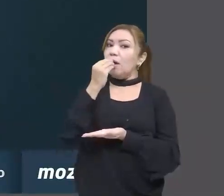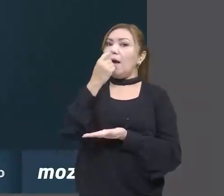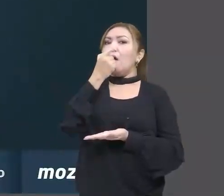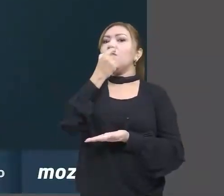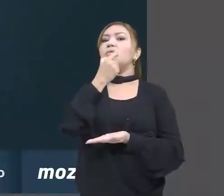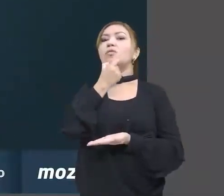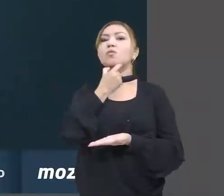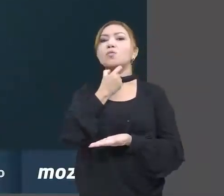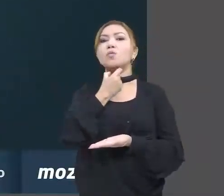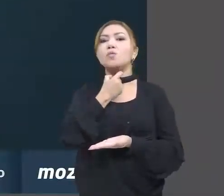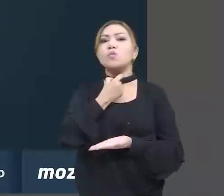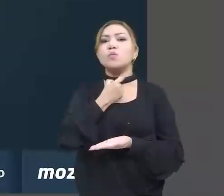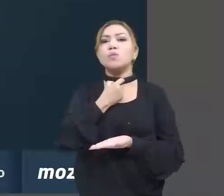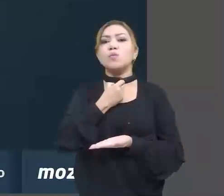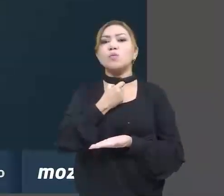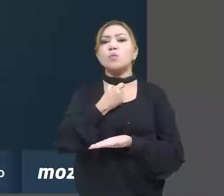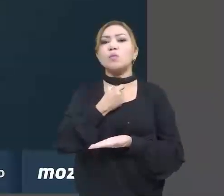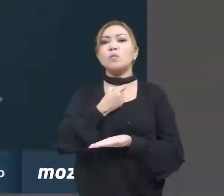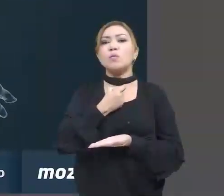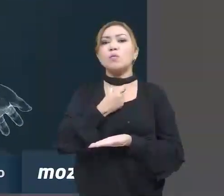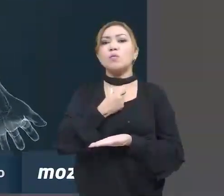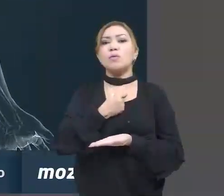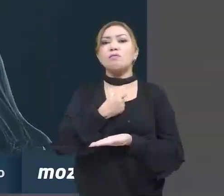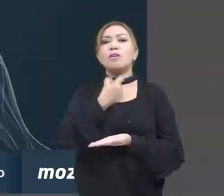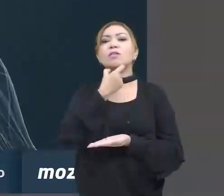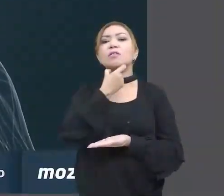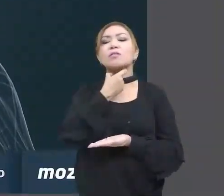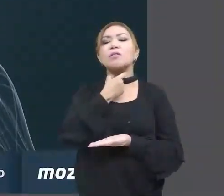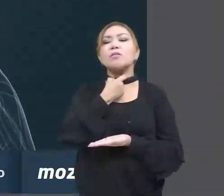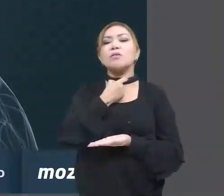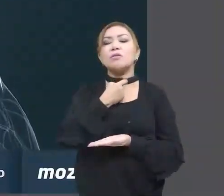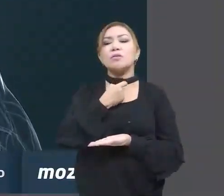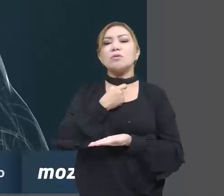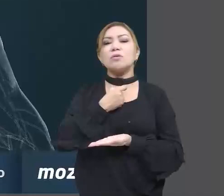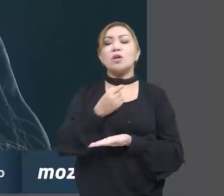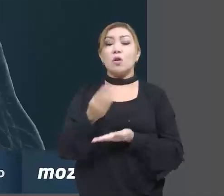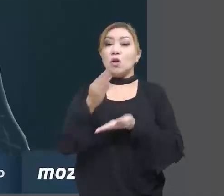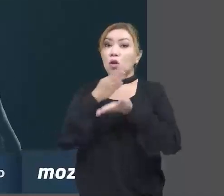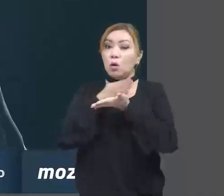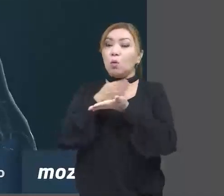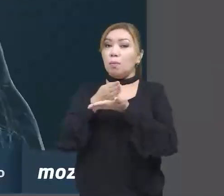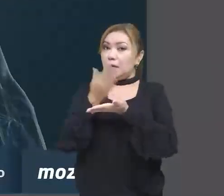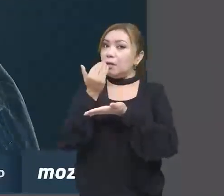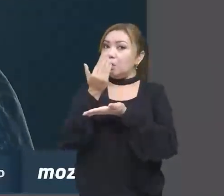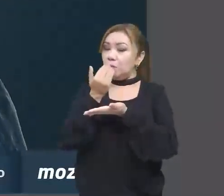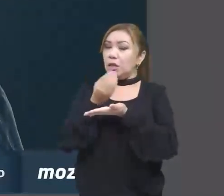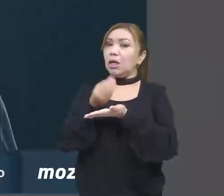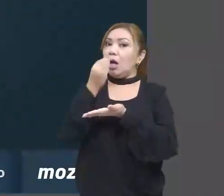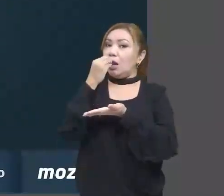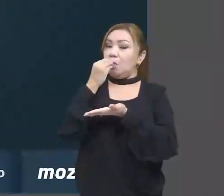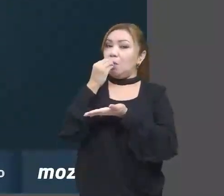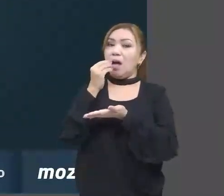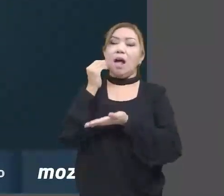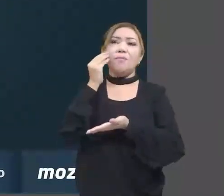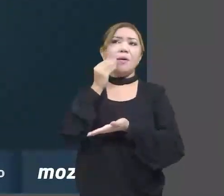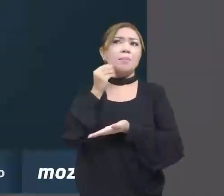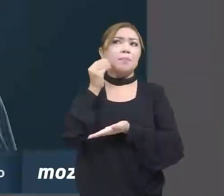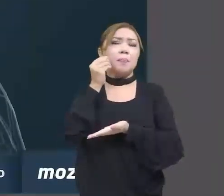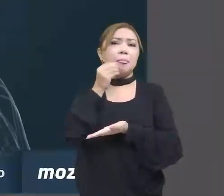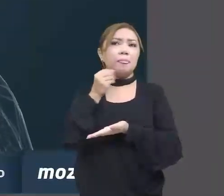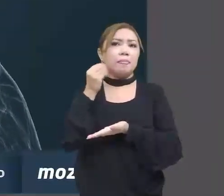pela faringe ali, e ele começa primeiro na boca, que ele recebe ali a saliva